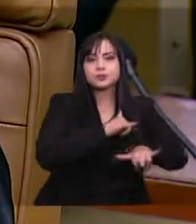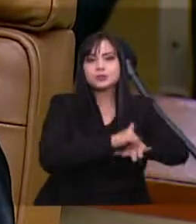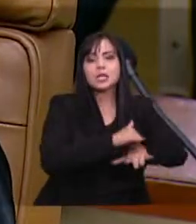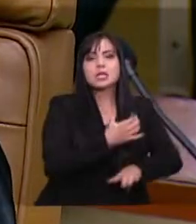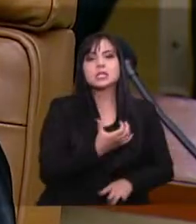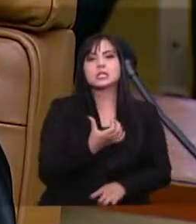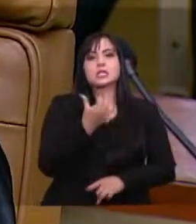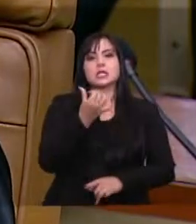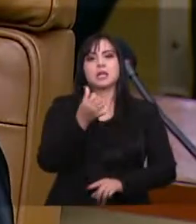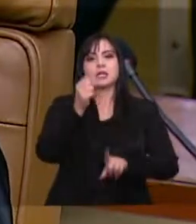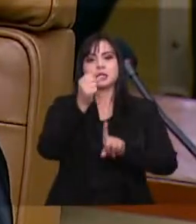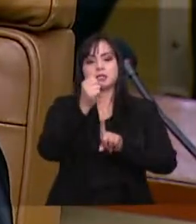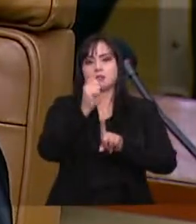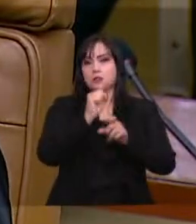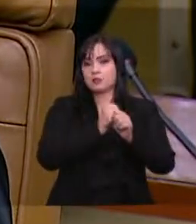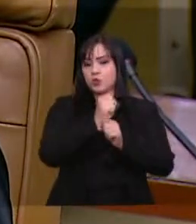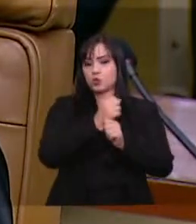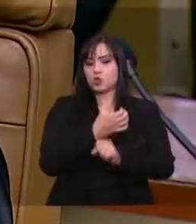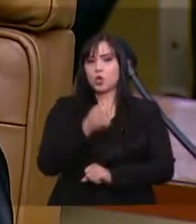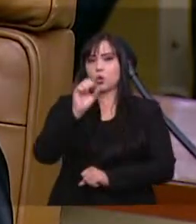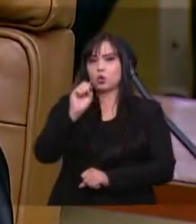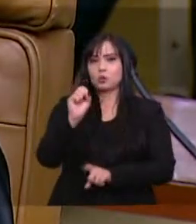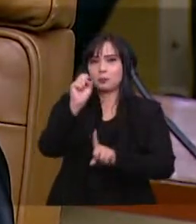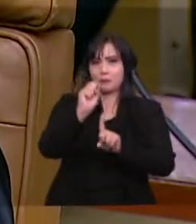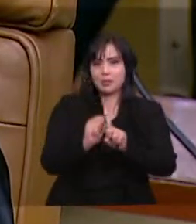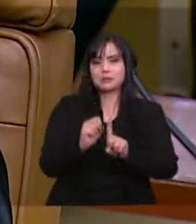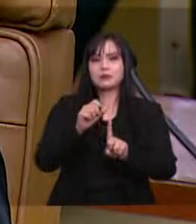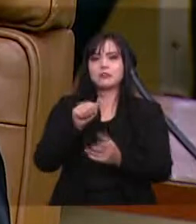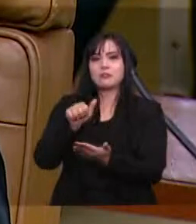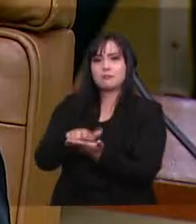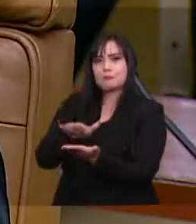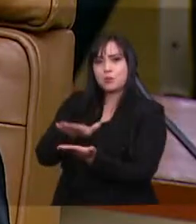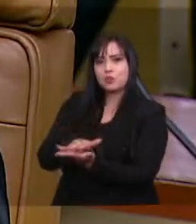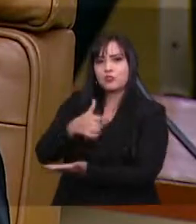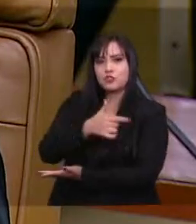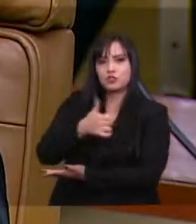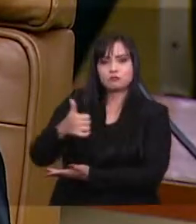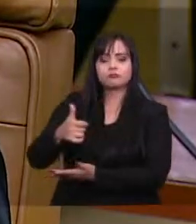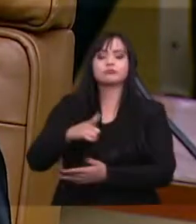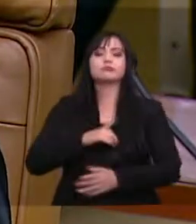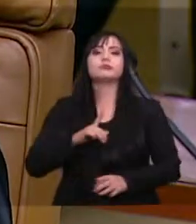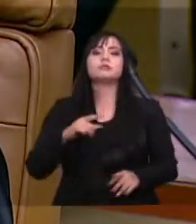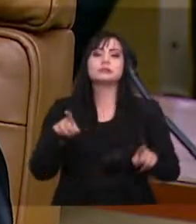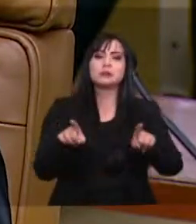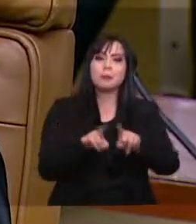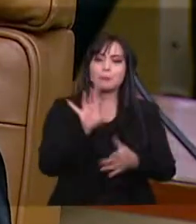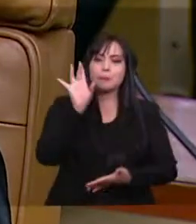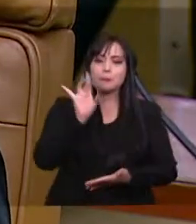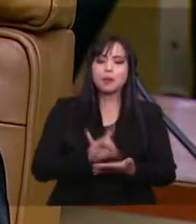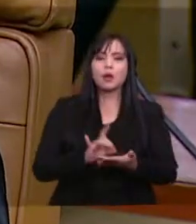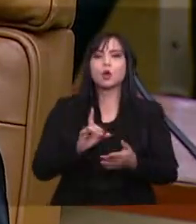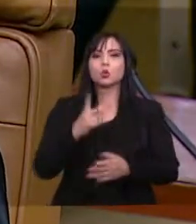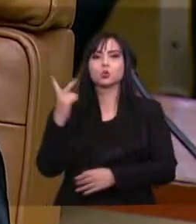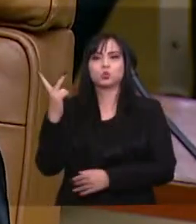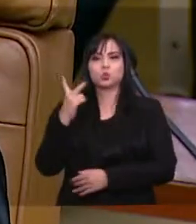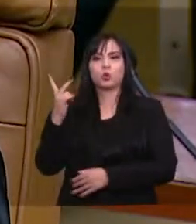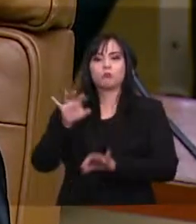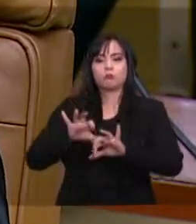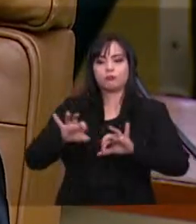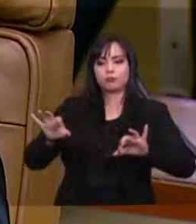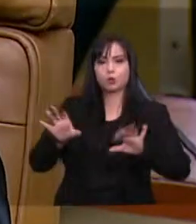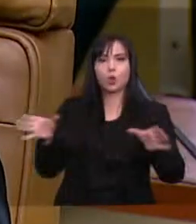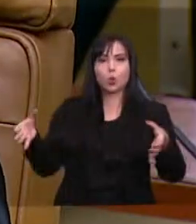anos 8 meses de reclusão e o pagamento e 21 dias multi e em razão do concurso material entre os dois